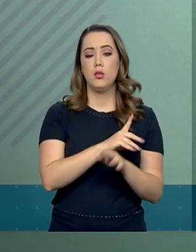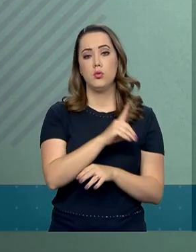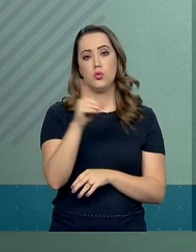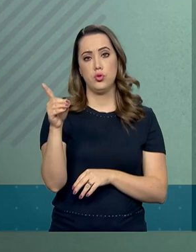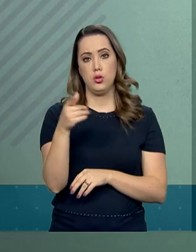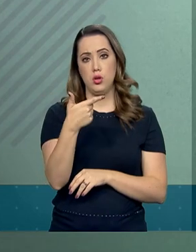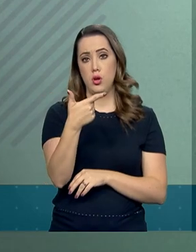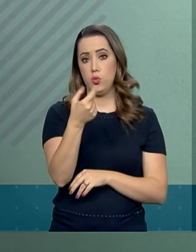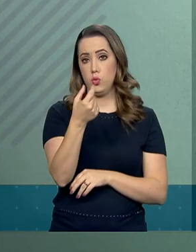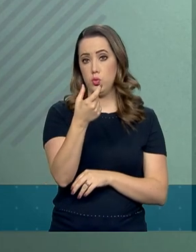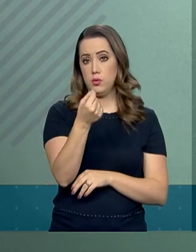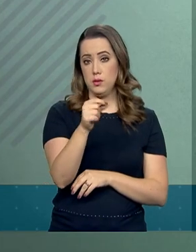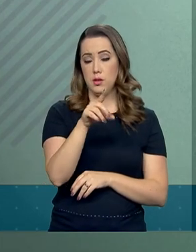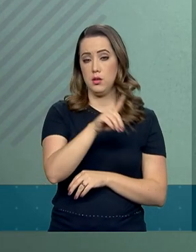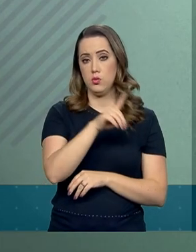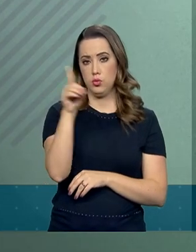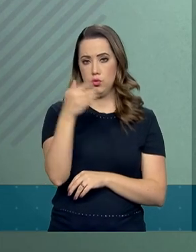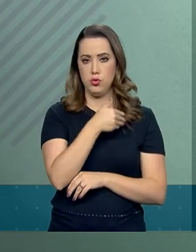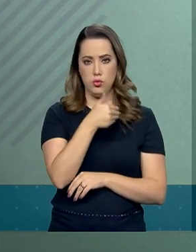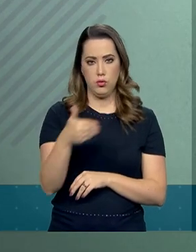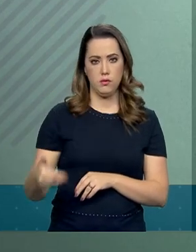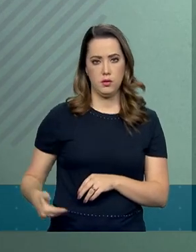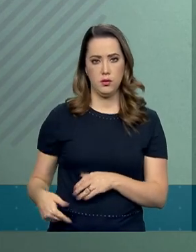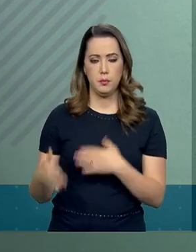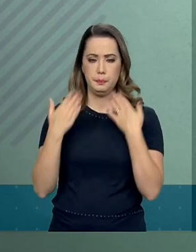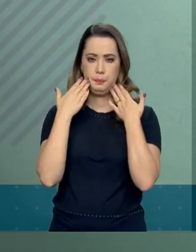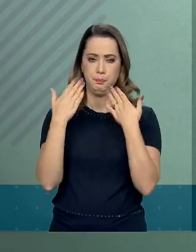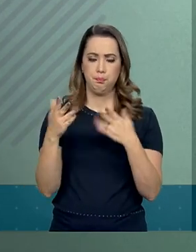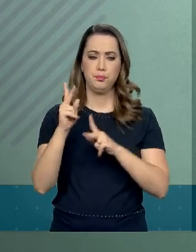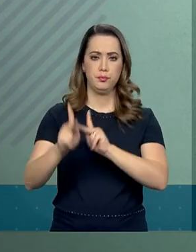completado o centésimo dia